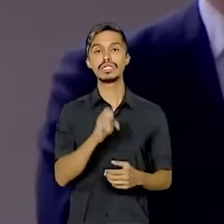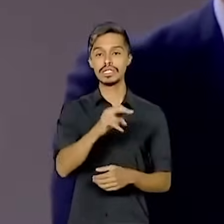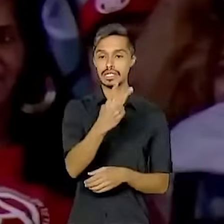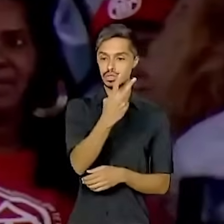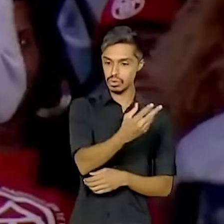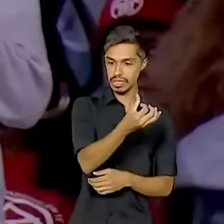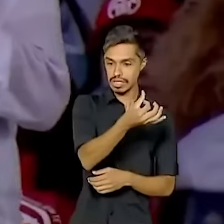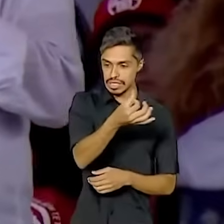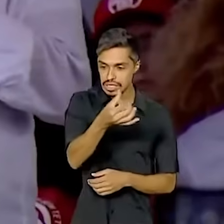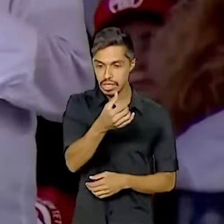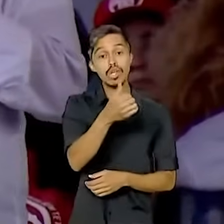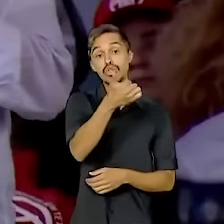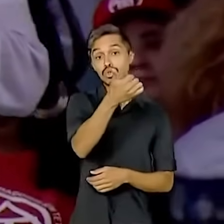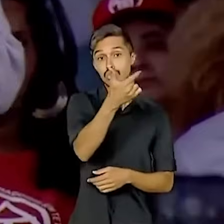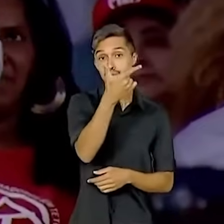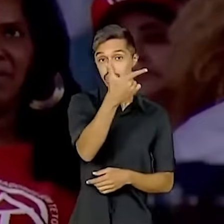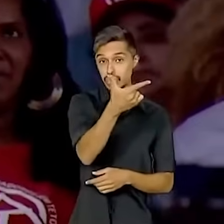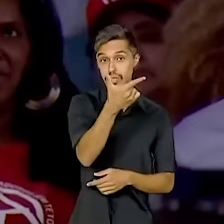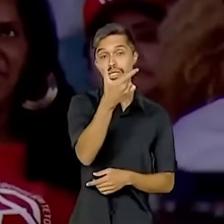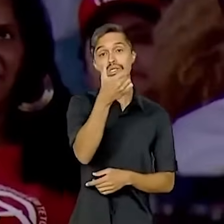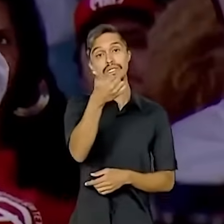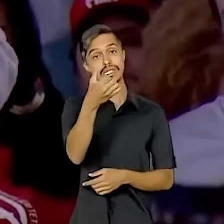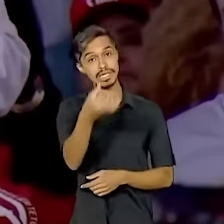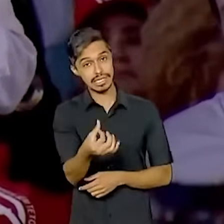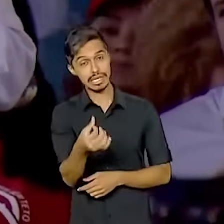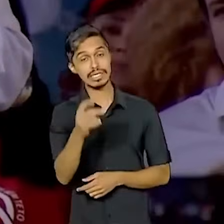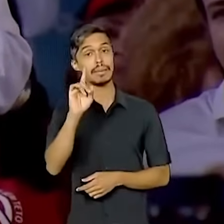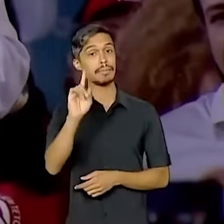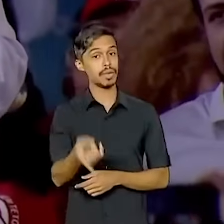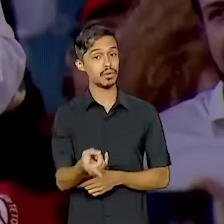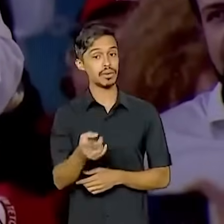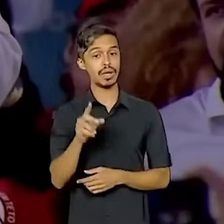custa 216 mil, a pessoa vai pagar